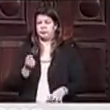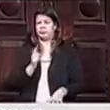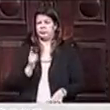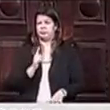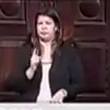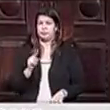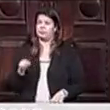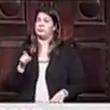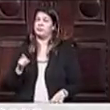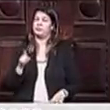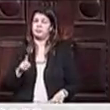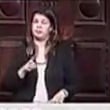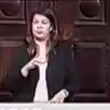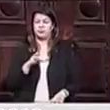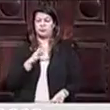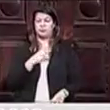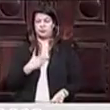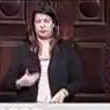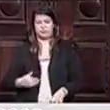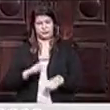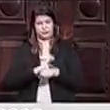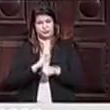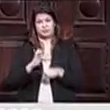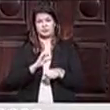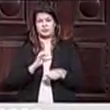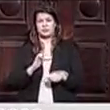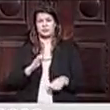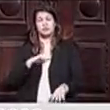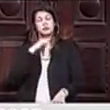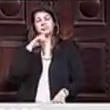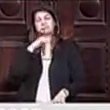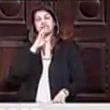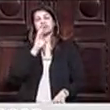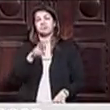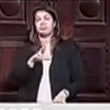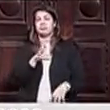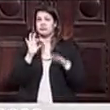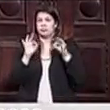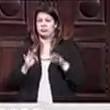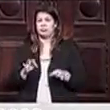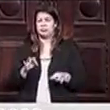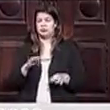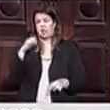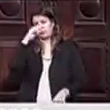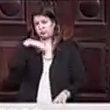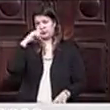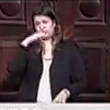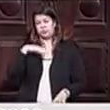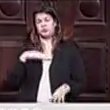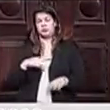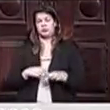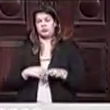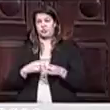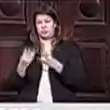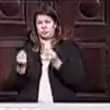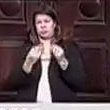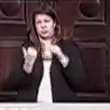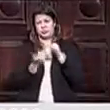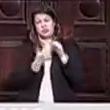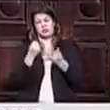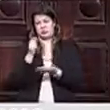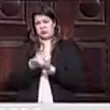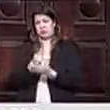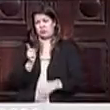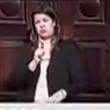as autoridades de fazenda do Estado do Rio de Janeiro não tenham dado uma resposta efetiva à absurda sonegação que graça em nosso